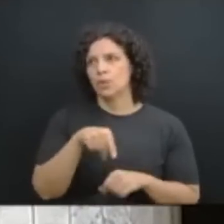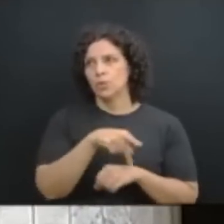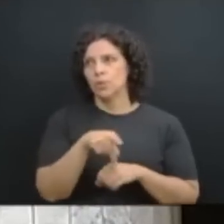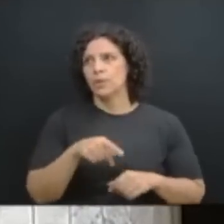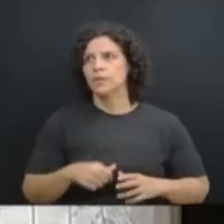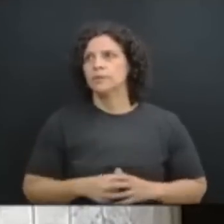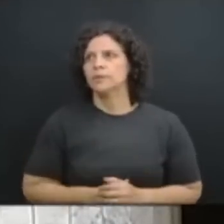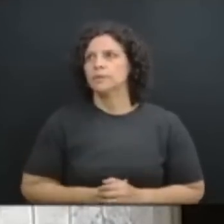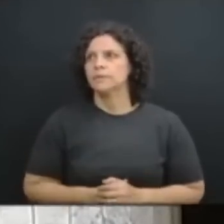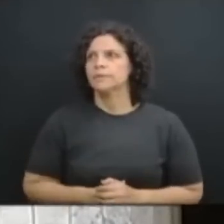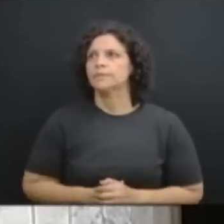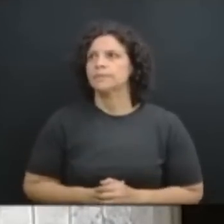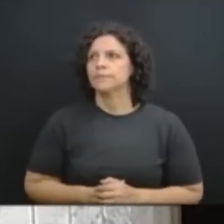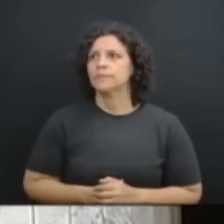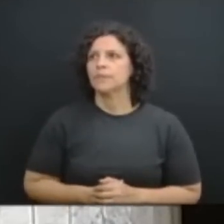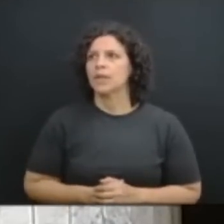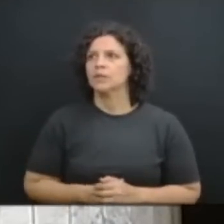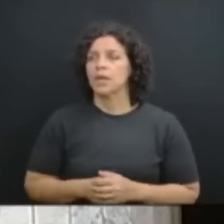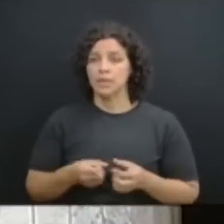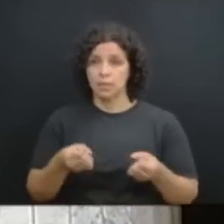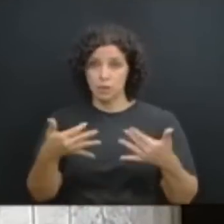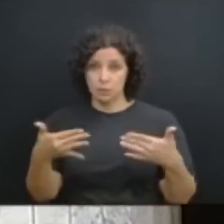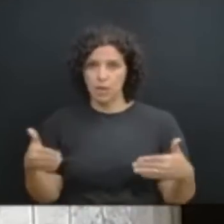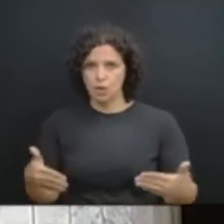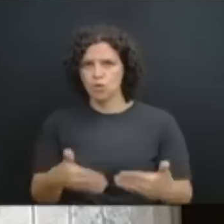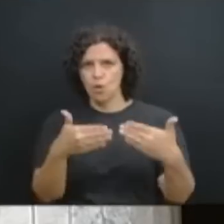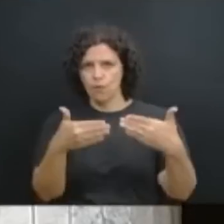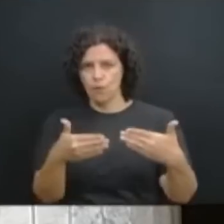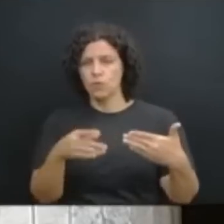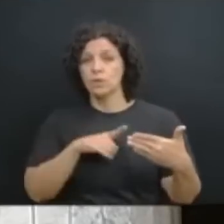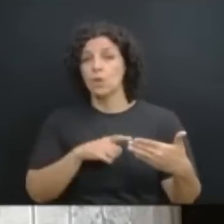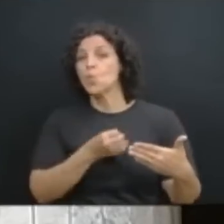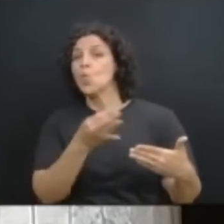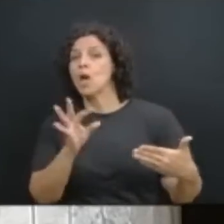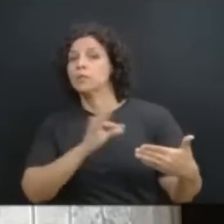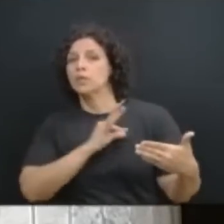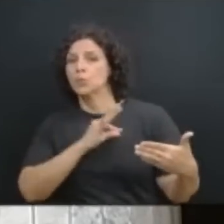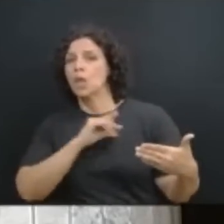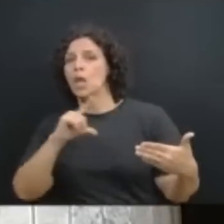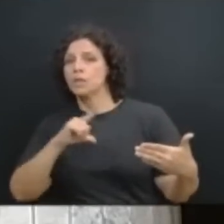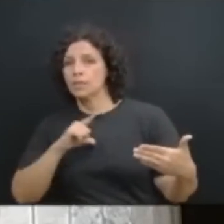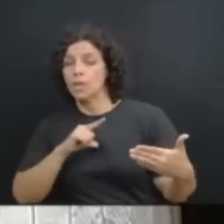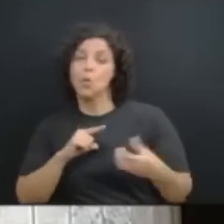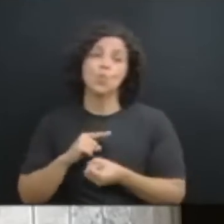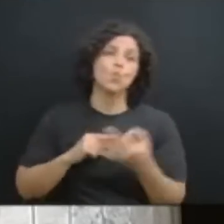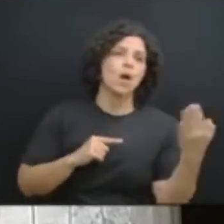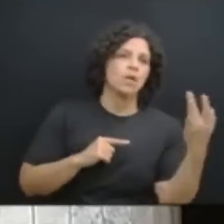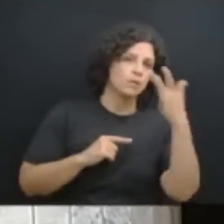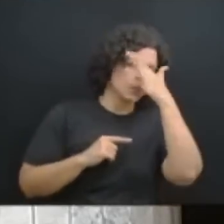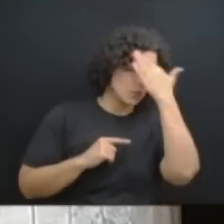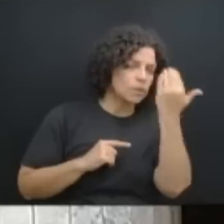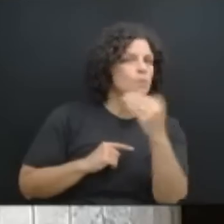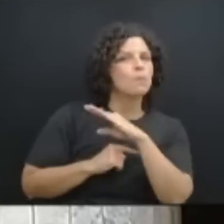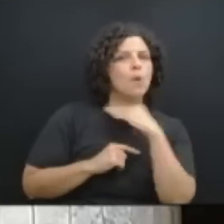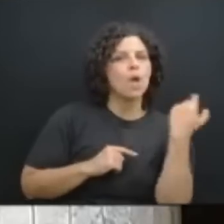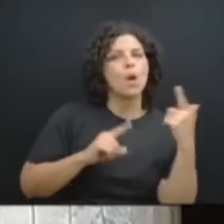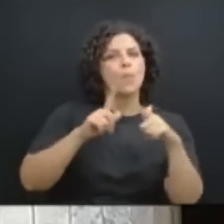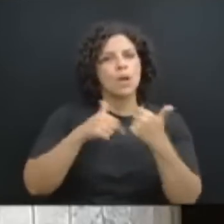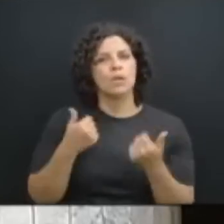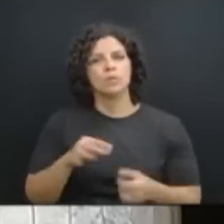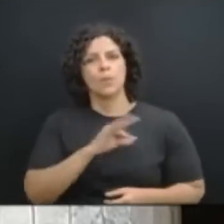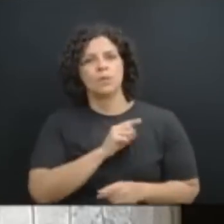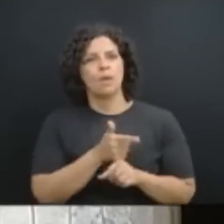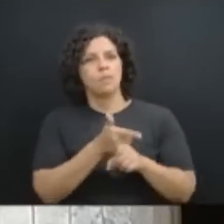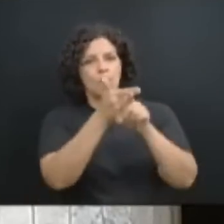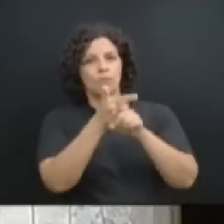civil mortos? Já que se trata de confronto, confronto é característica de uma batalha, ao mínimo, se não uma guerra.